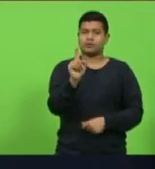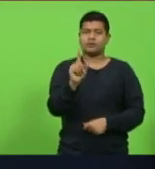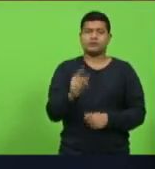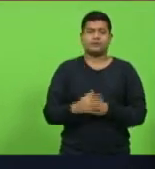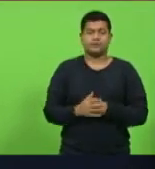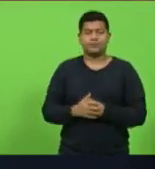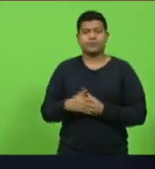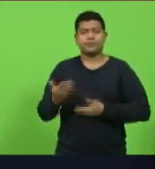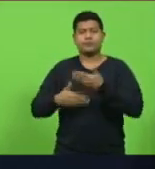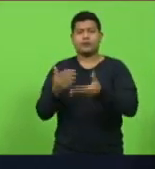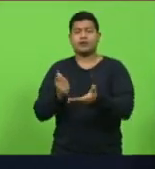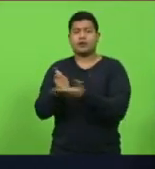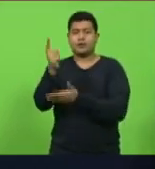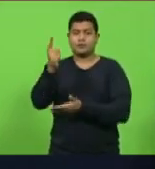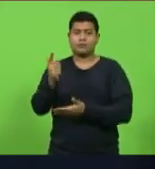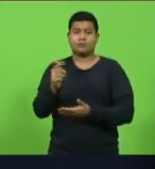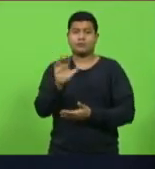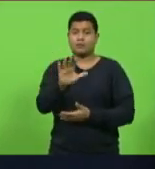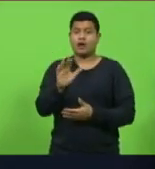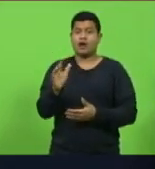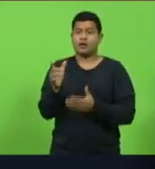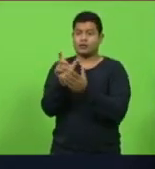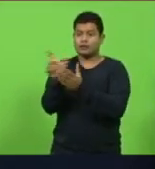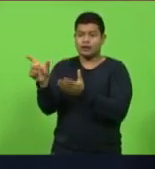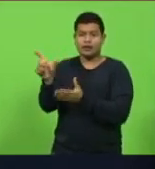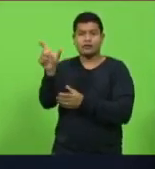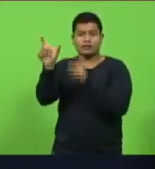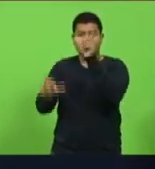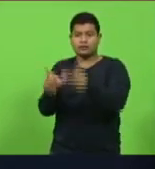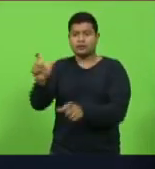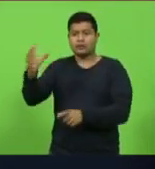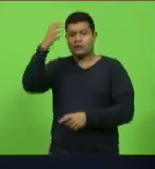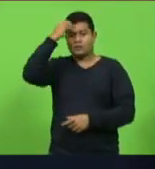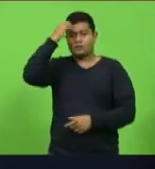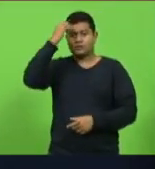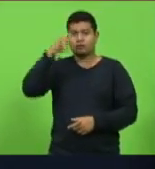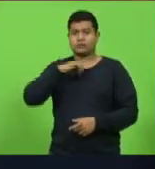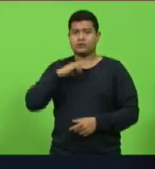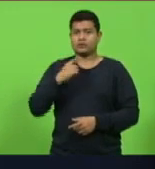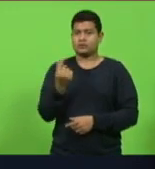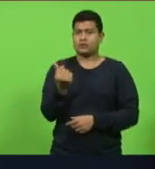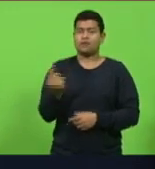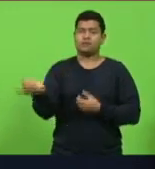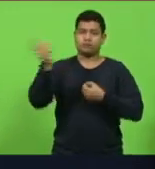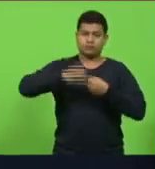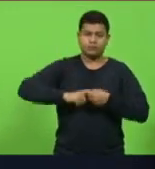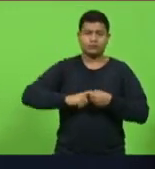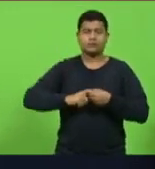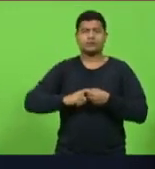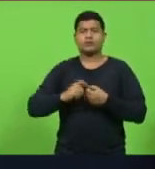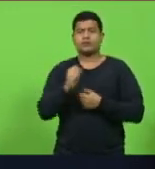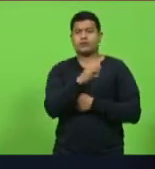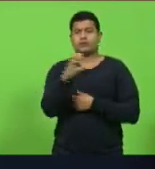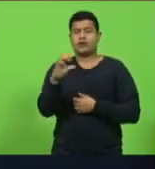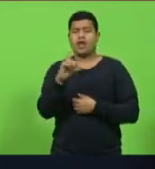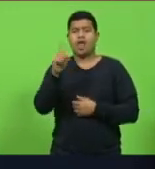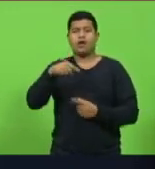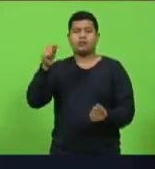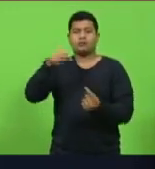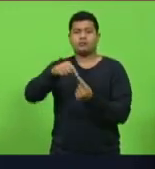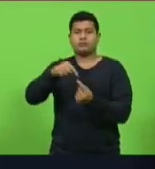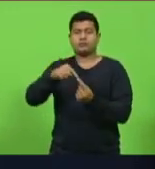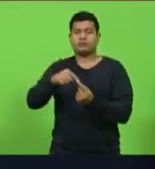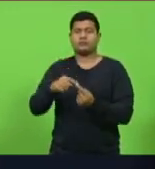respiradores agora os envolvidos serão punidos e o dinheiro será trazido de volta para Santa Catarina esse objetivo